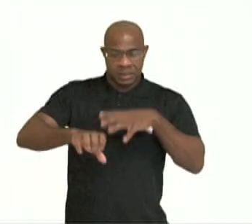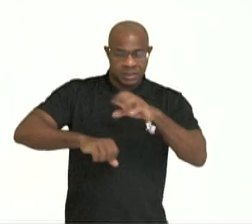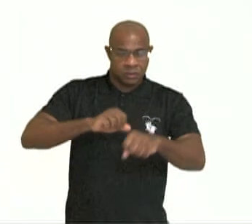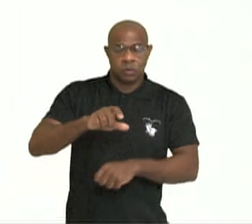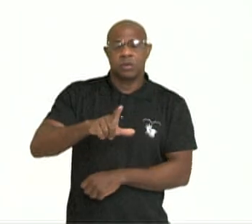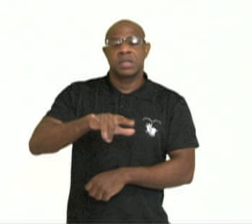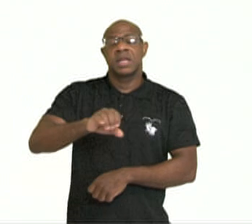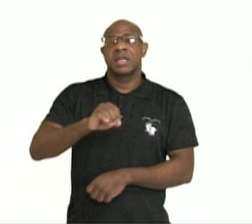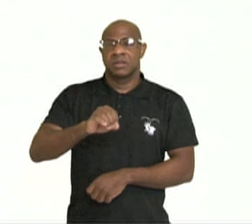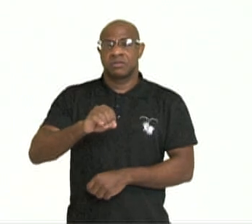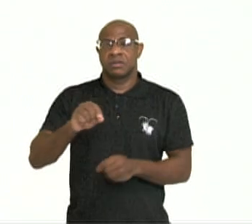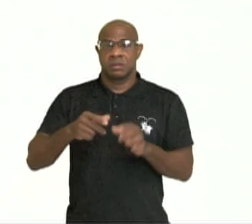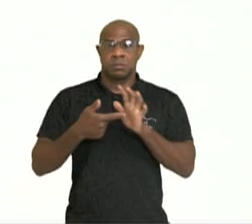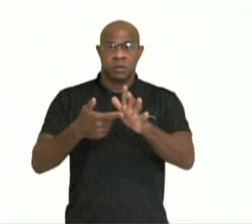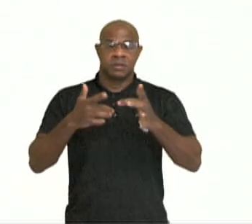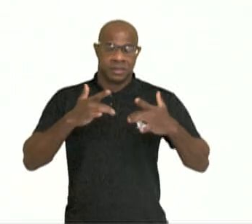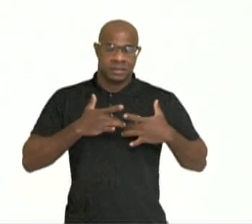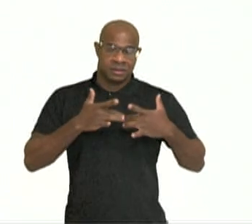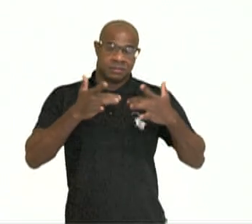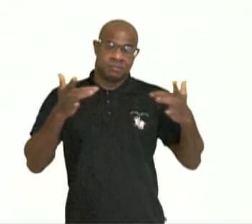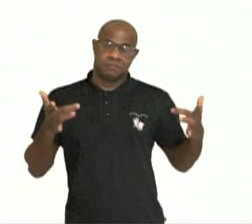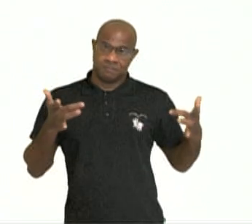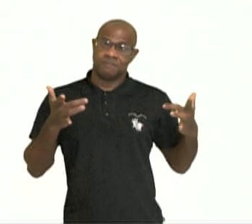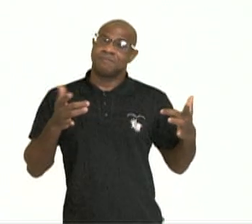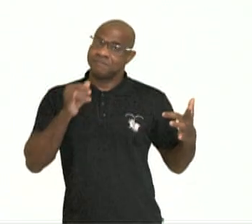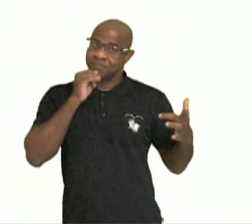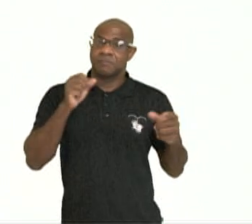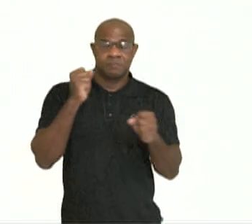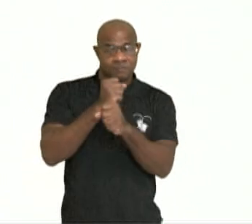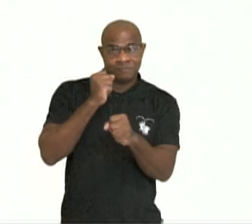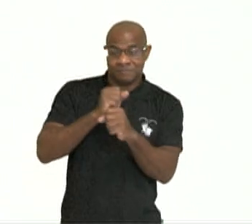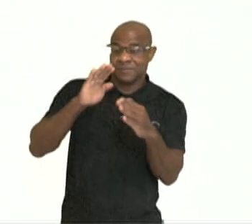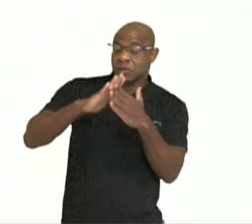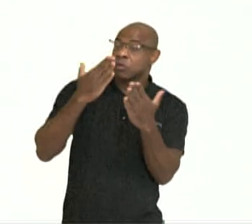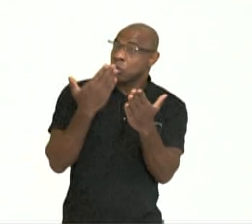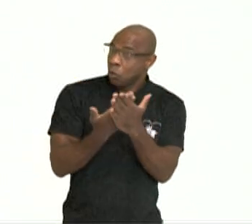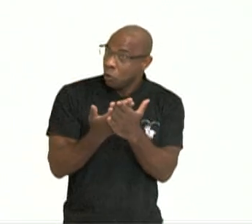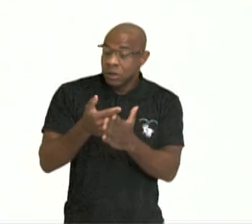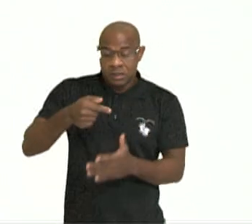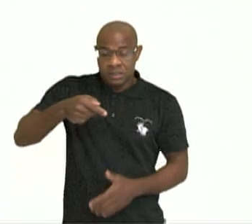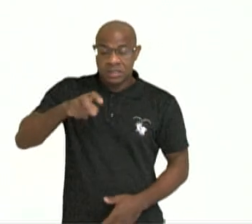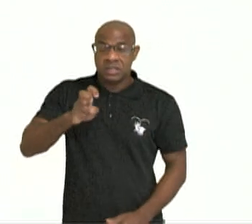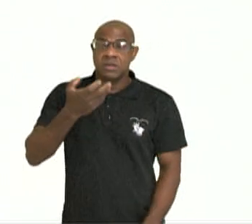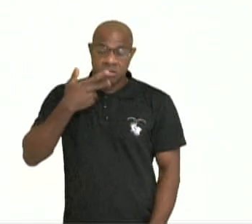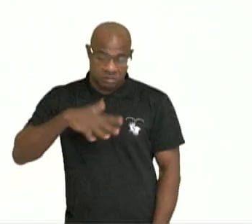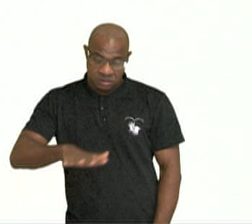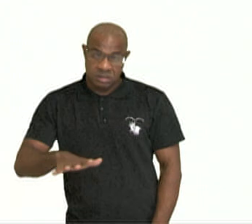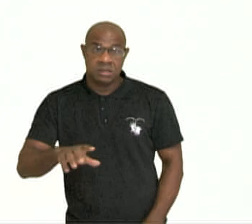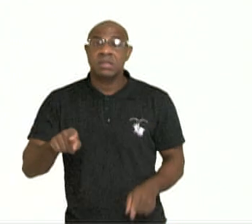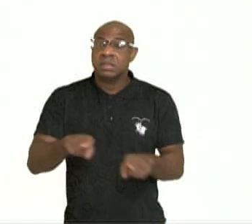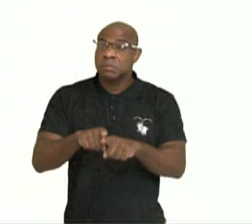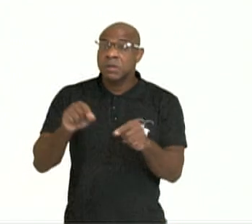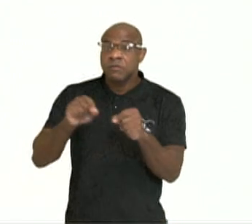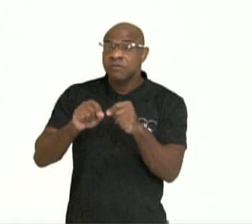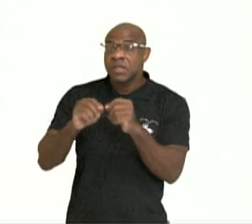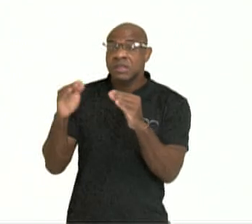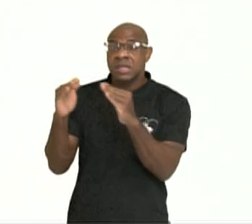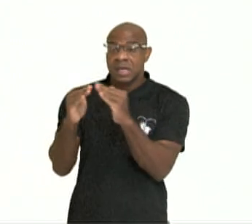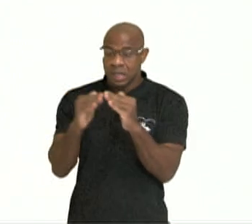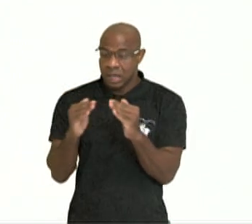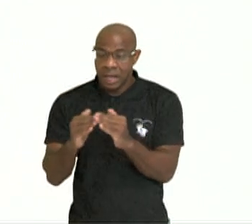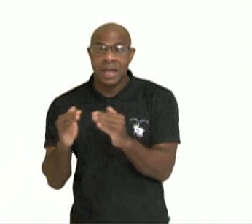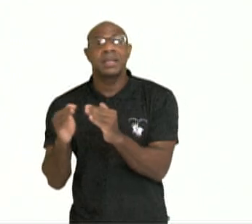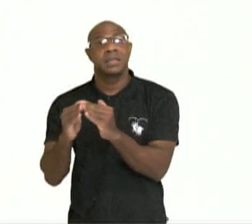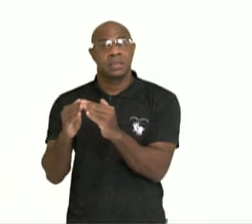um exemplo de solidariedade ao construir uma escola para 75 crianças e barracos para quem